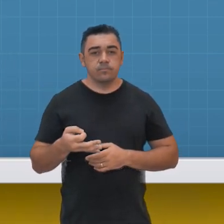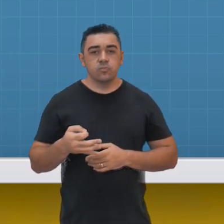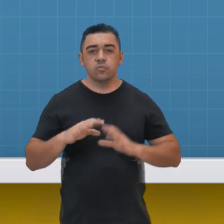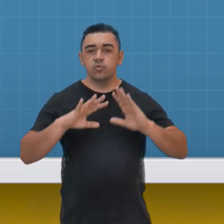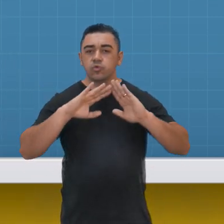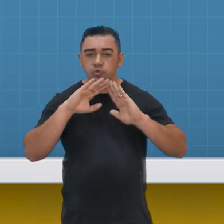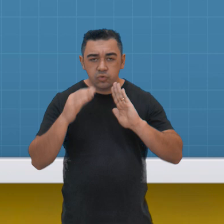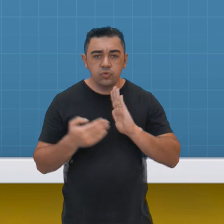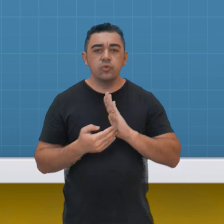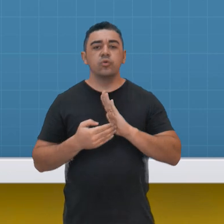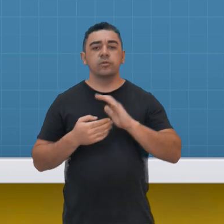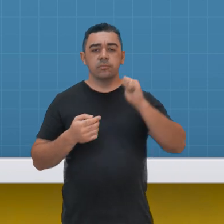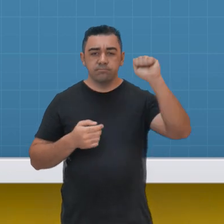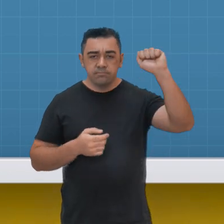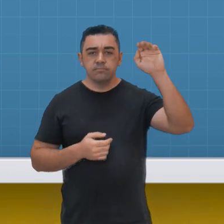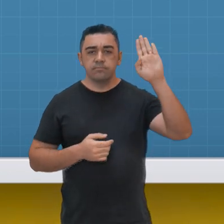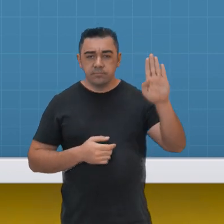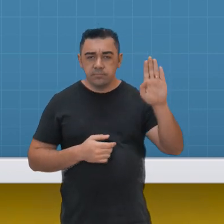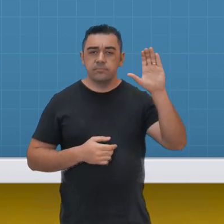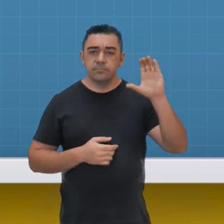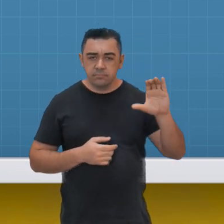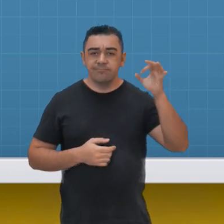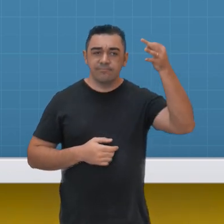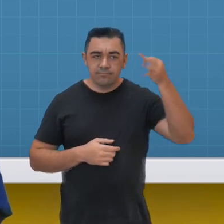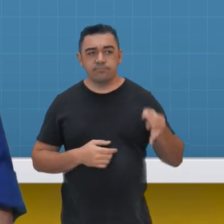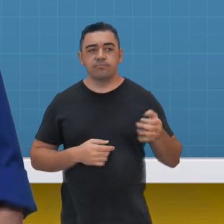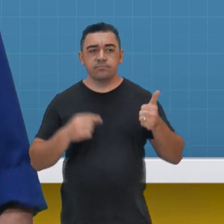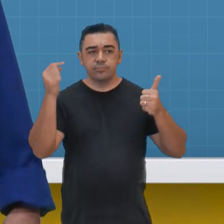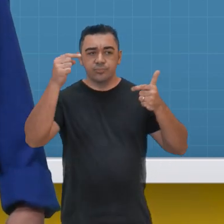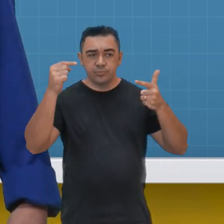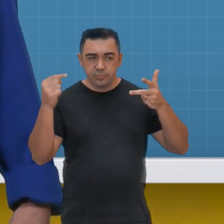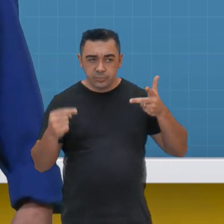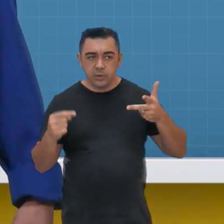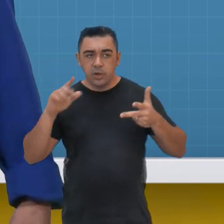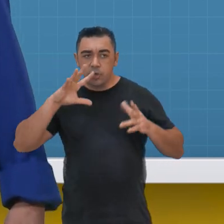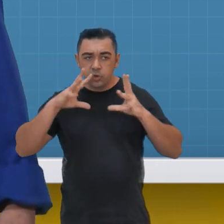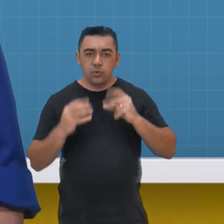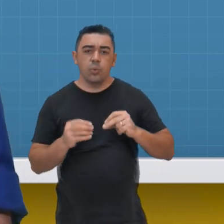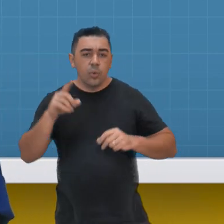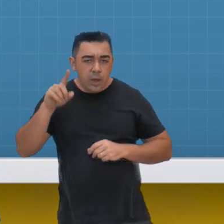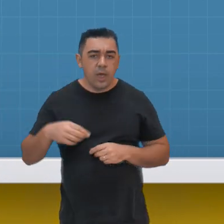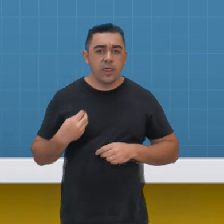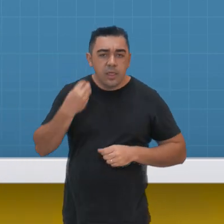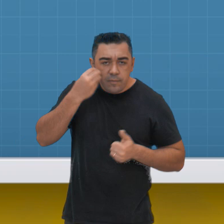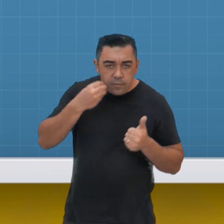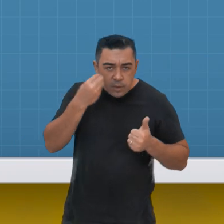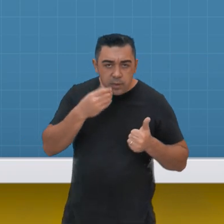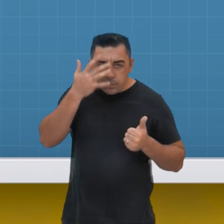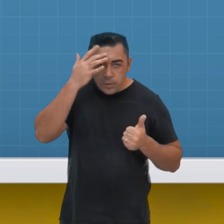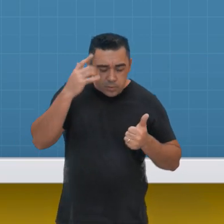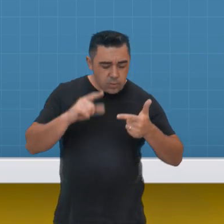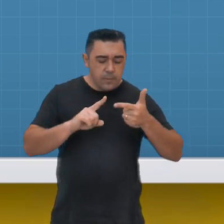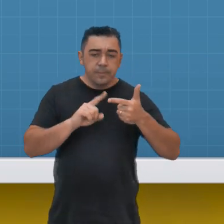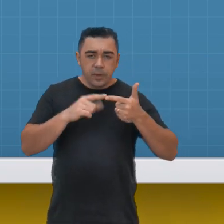acertou. São todas certas. Elas são das vivências das pessoas,